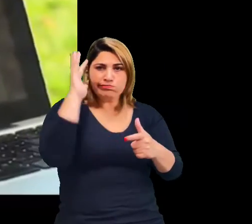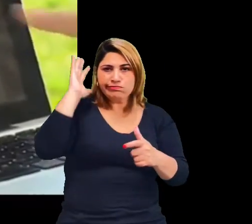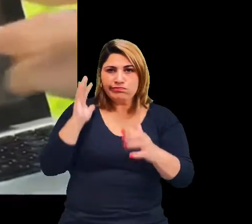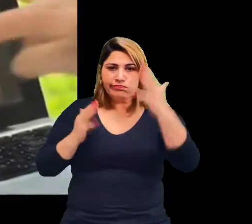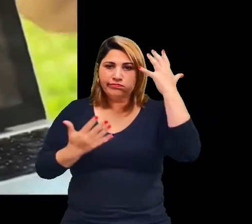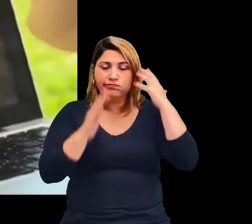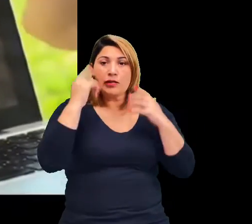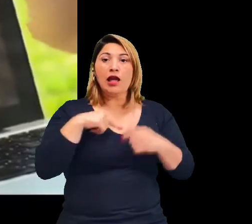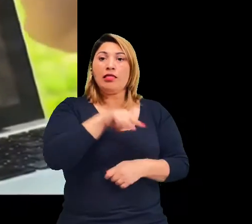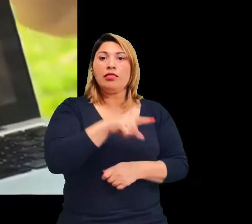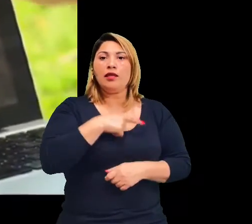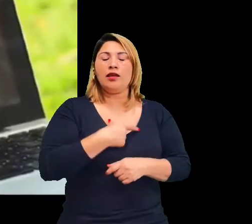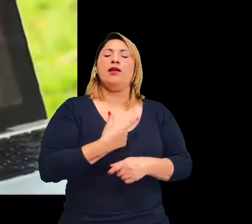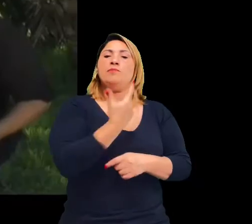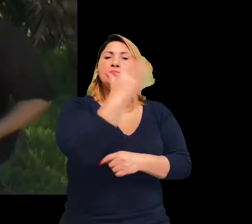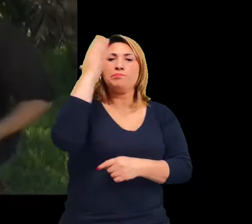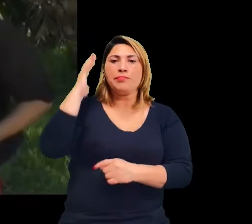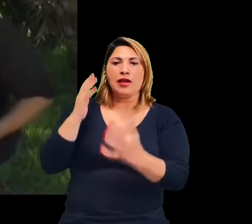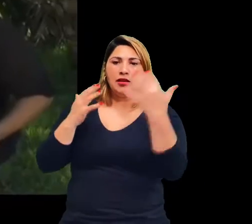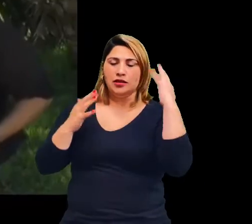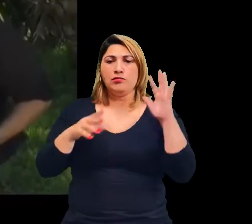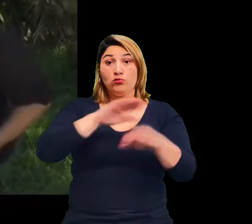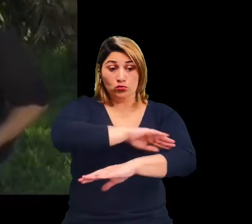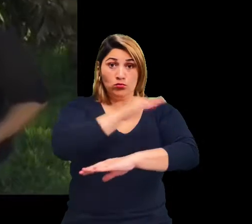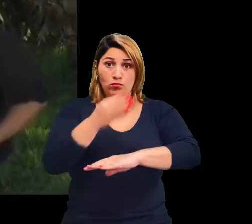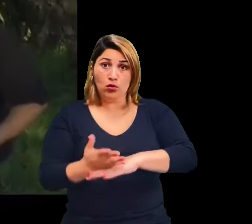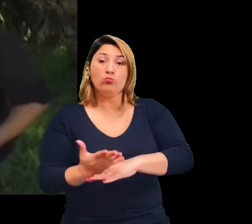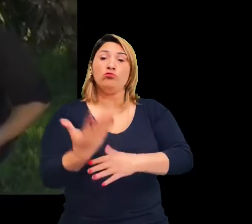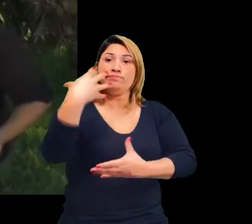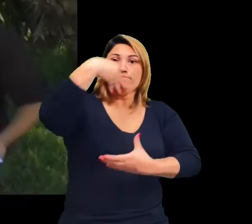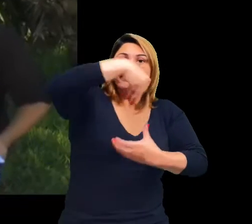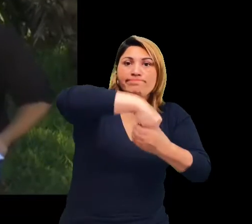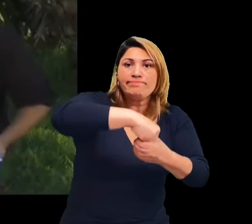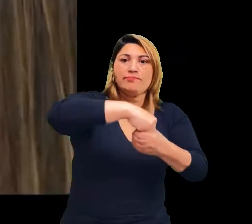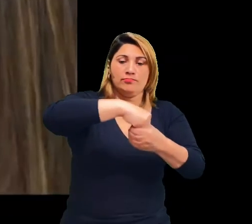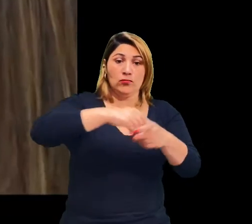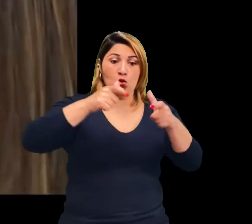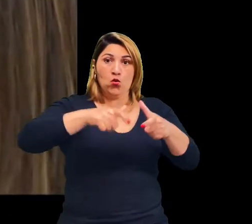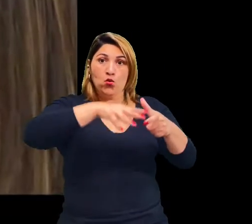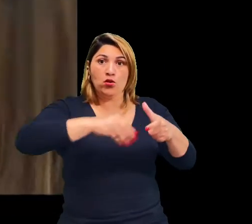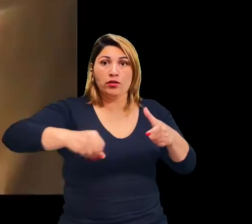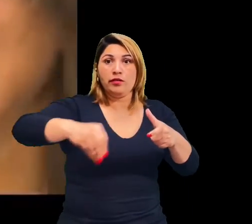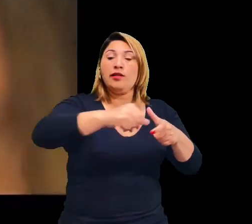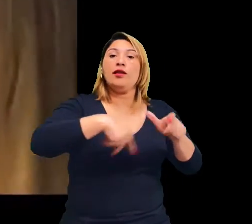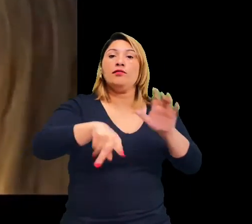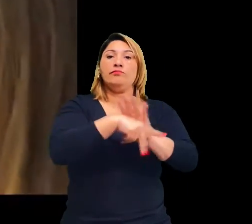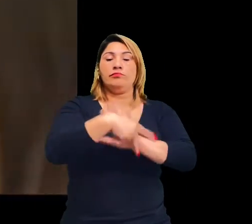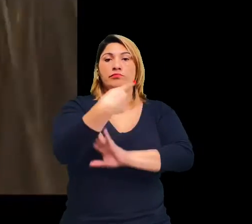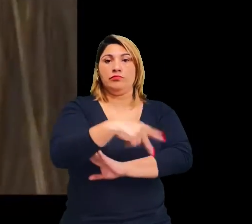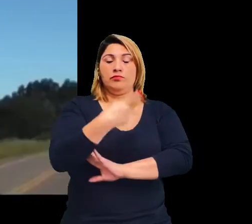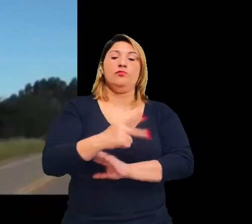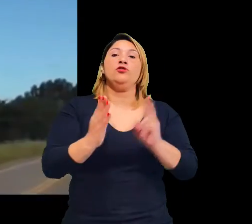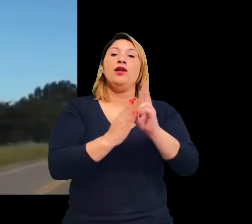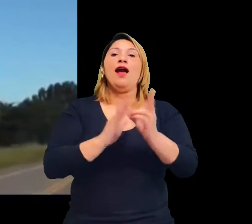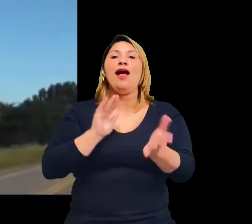Parque Nacional do Monte Pascoal inserido dentro da terra indígena e chegando até o mar. Que bom que houve o